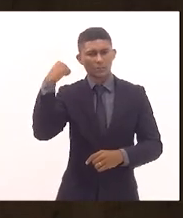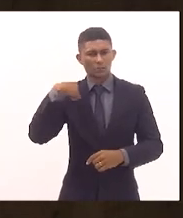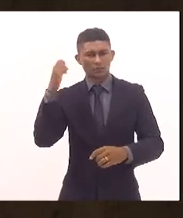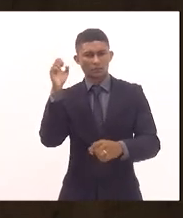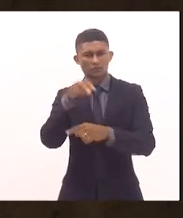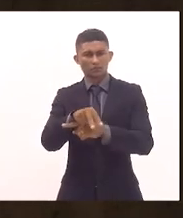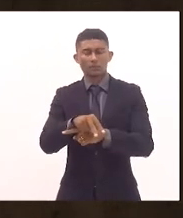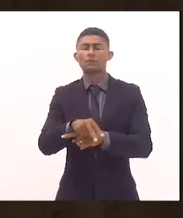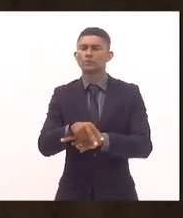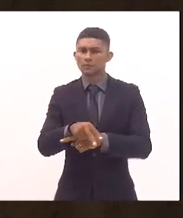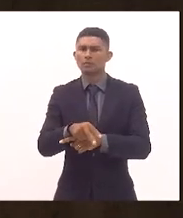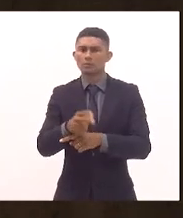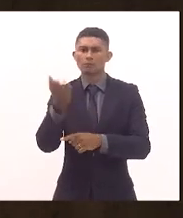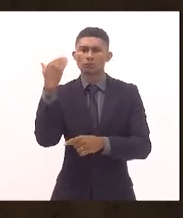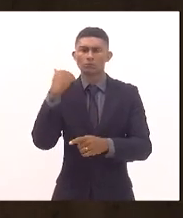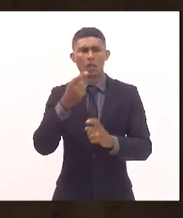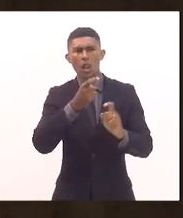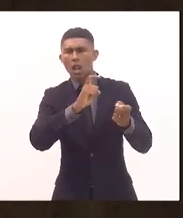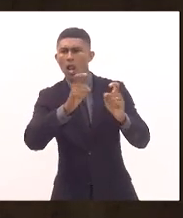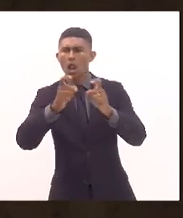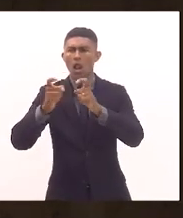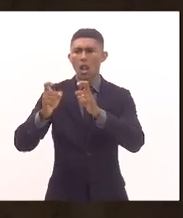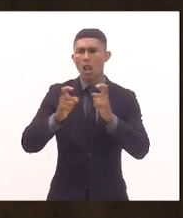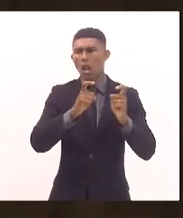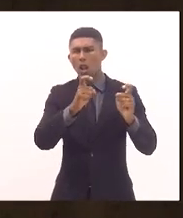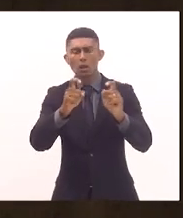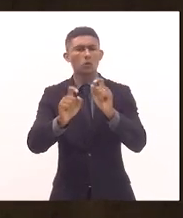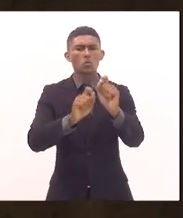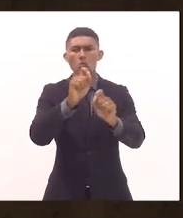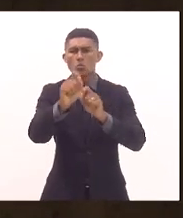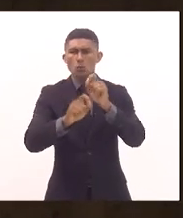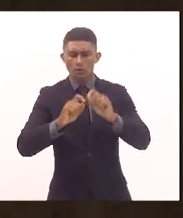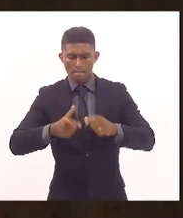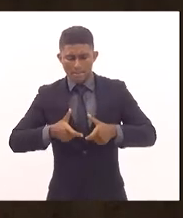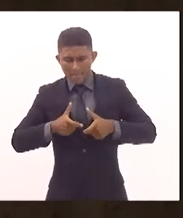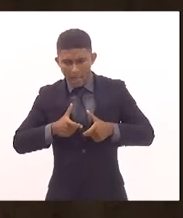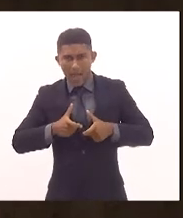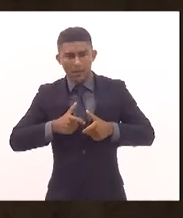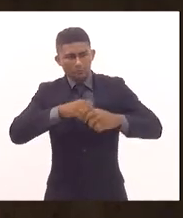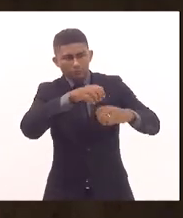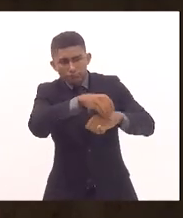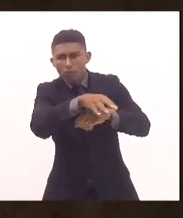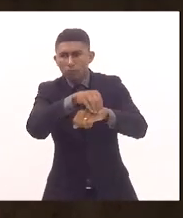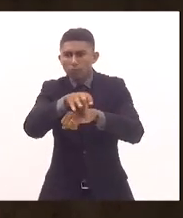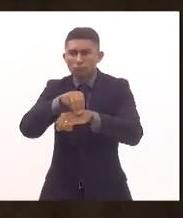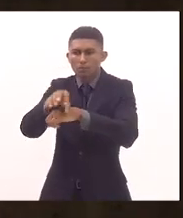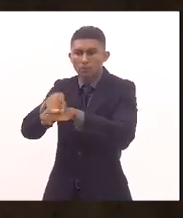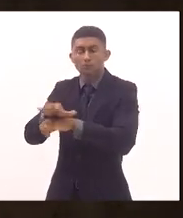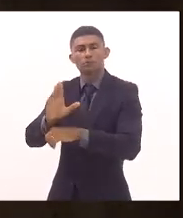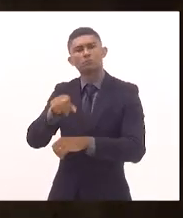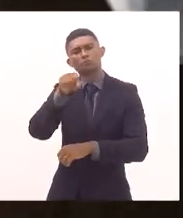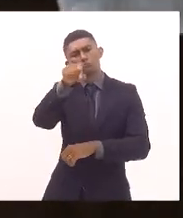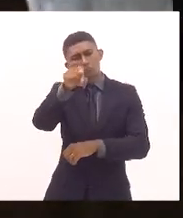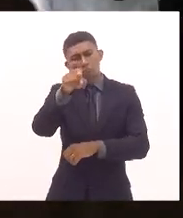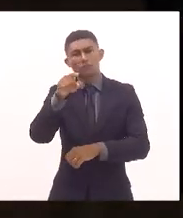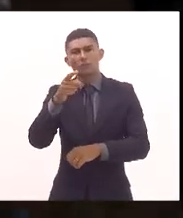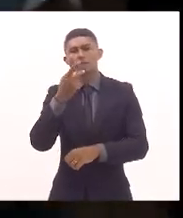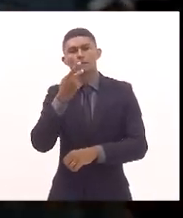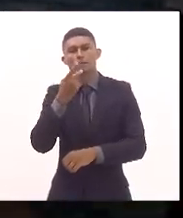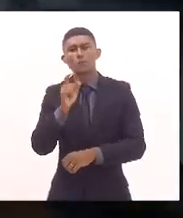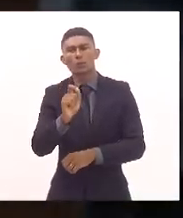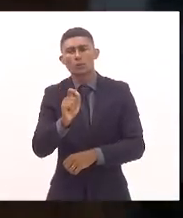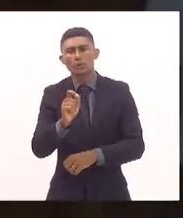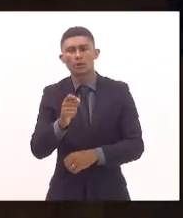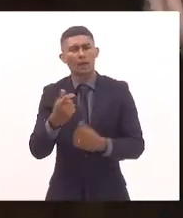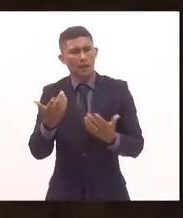várias discussões quando havia indicações de medalhas, títulos e outras concessões. E o senhor intercedeu para que não ocorresse mais